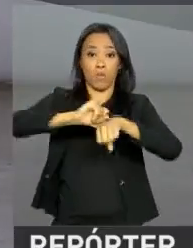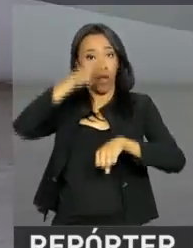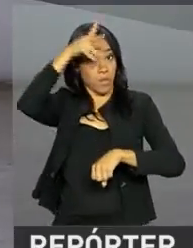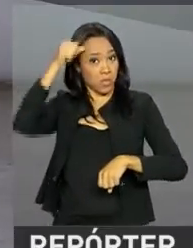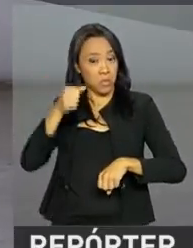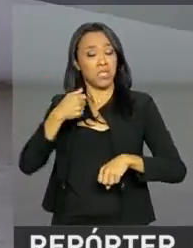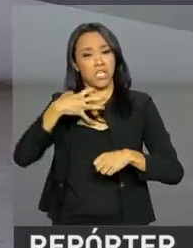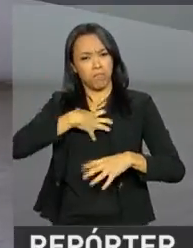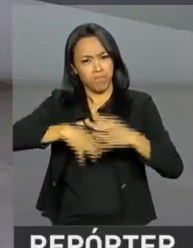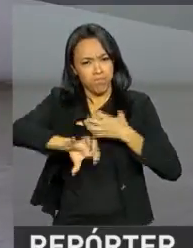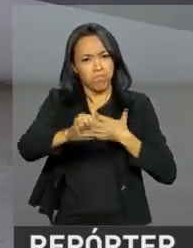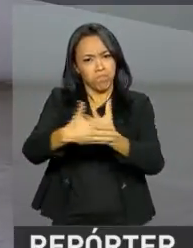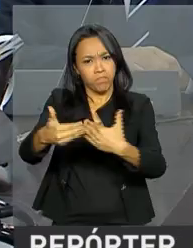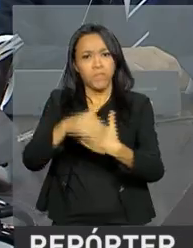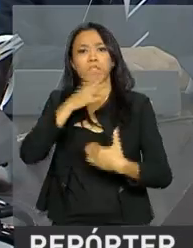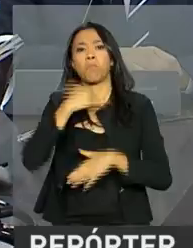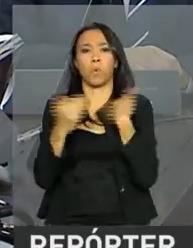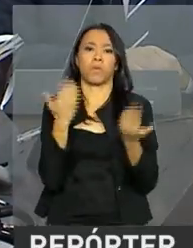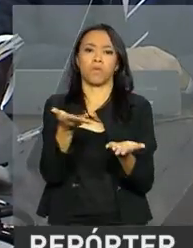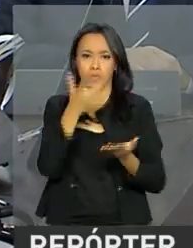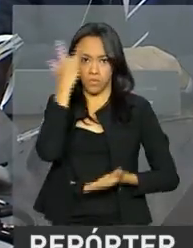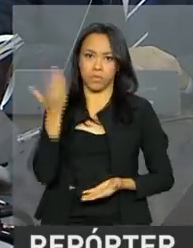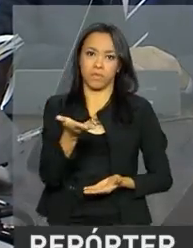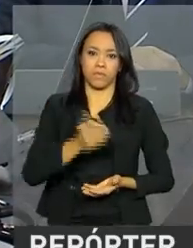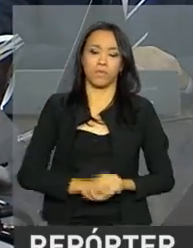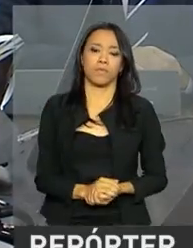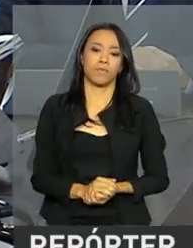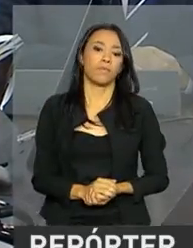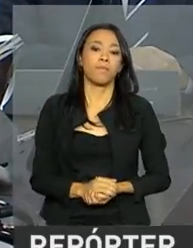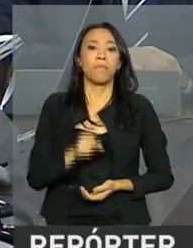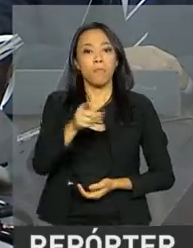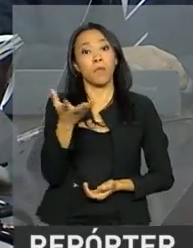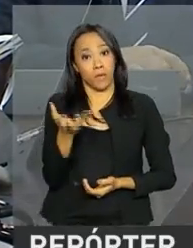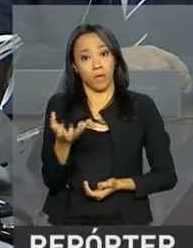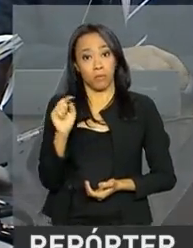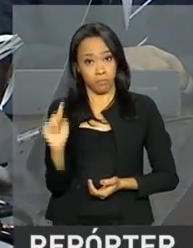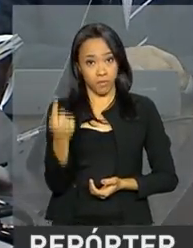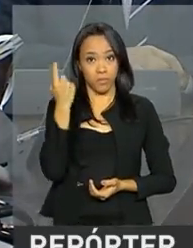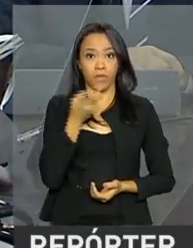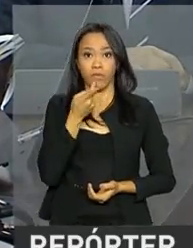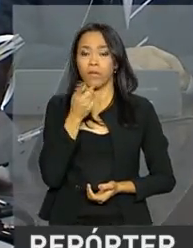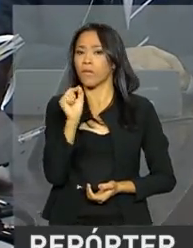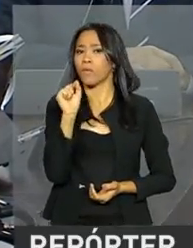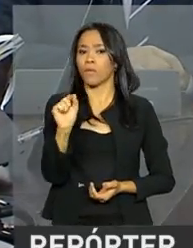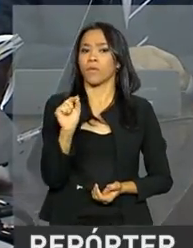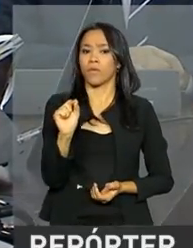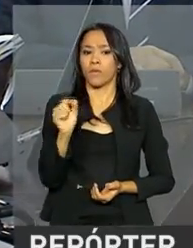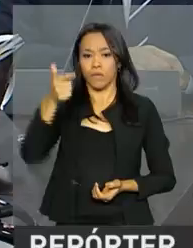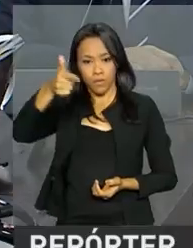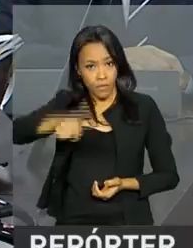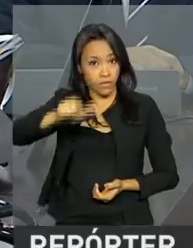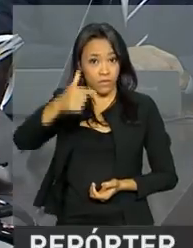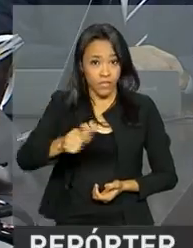durante a rebelião eu quero uma numa primeira fala não é é mais uma vez